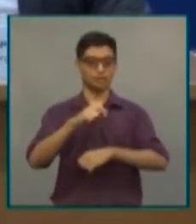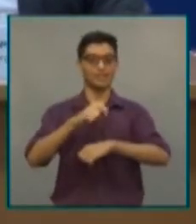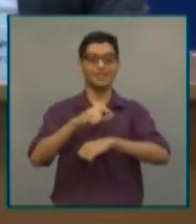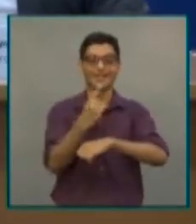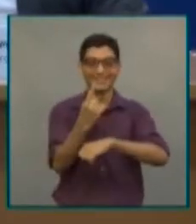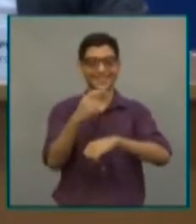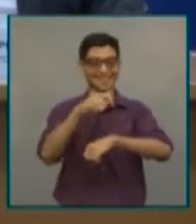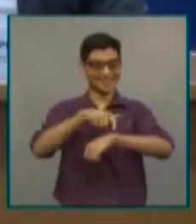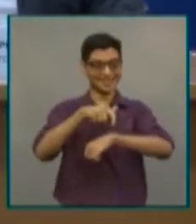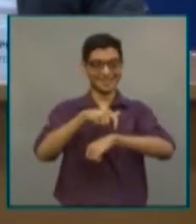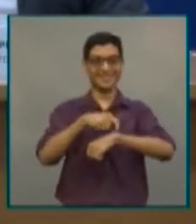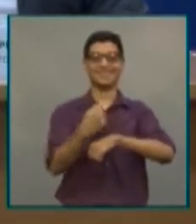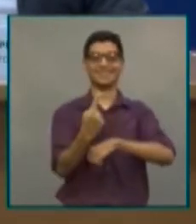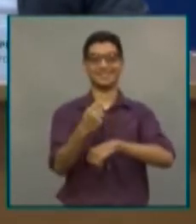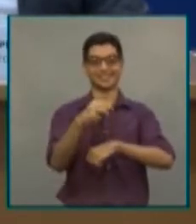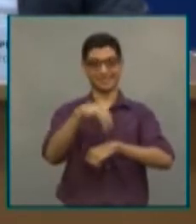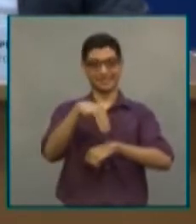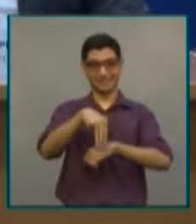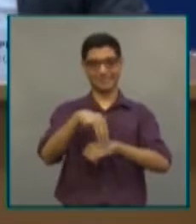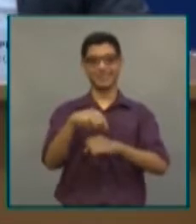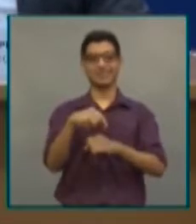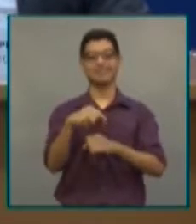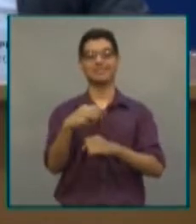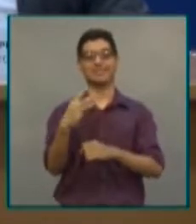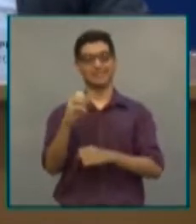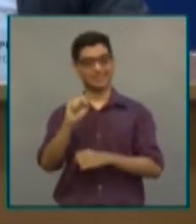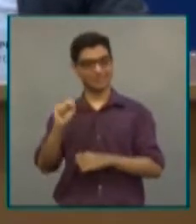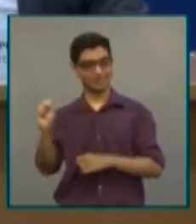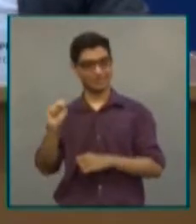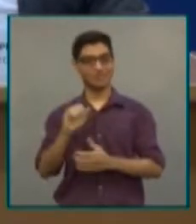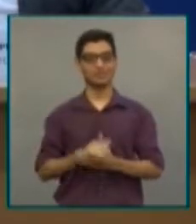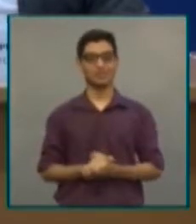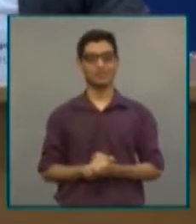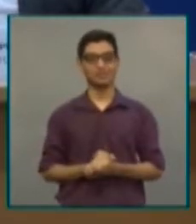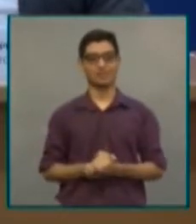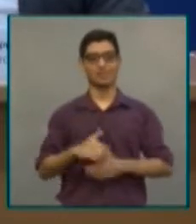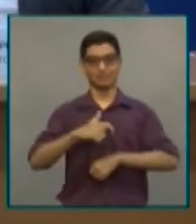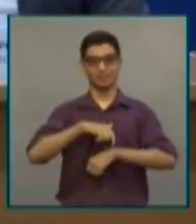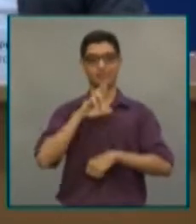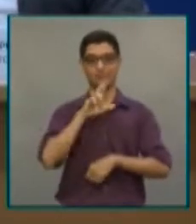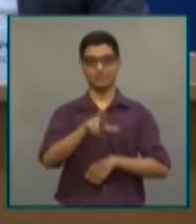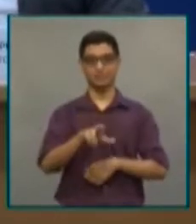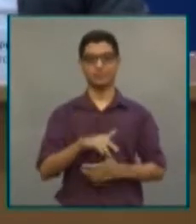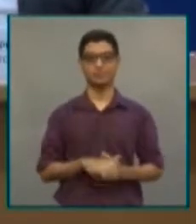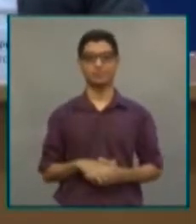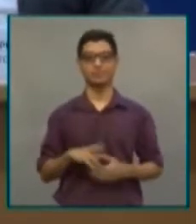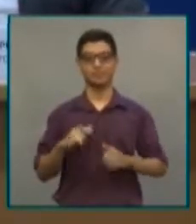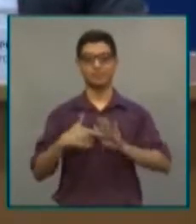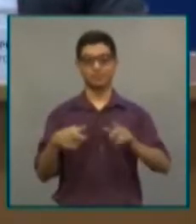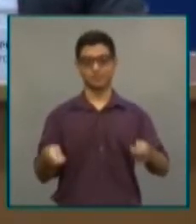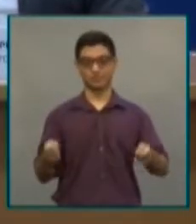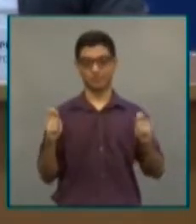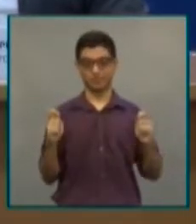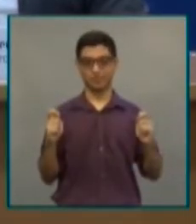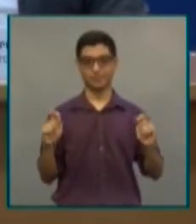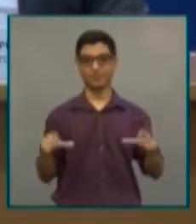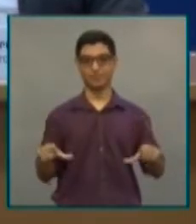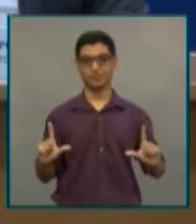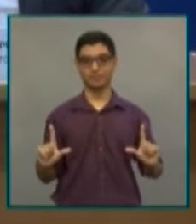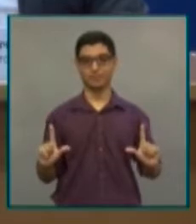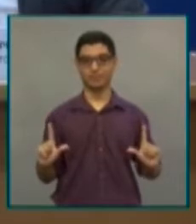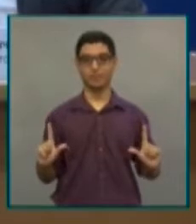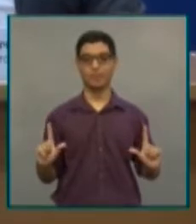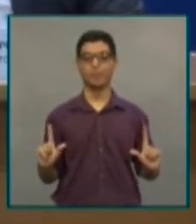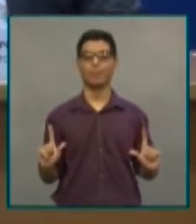a assessoria mostrando a plaquinha. Levante aí quando tiver o tempo